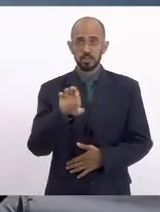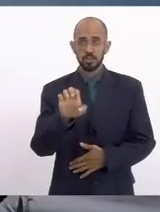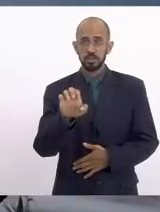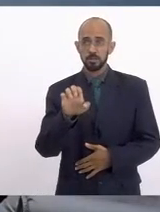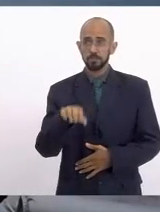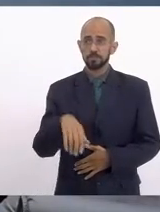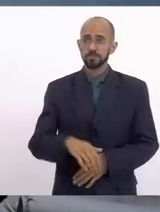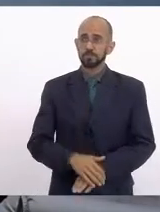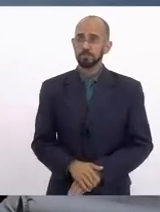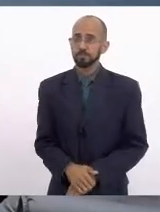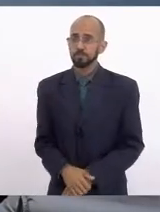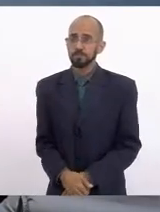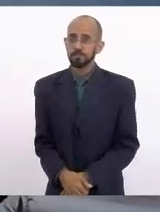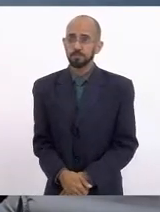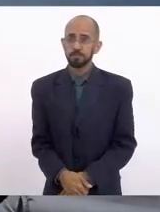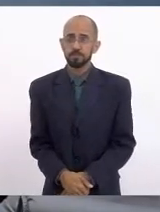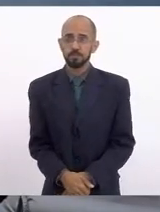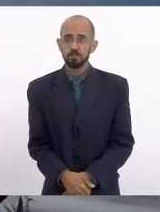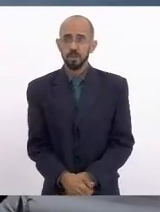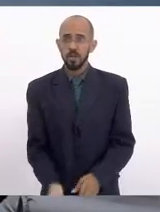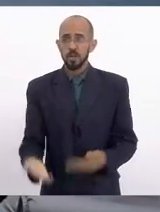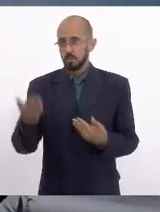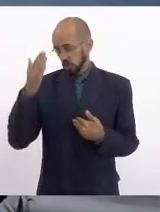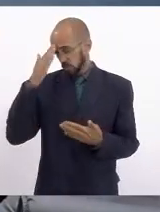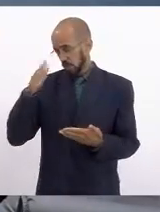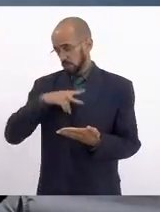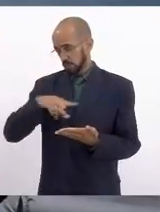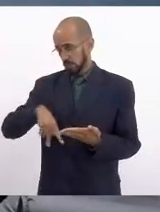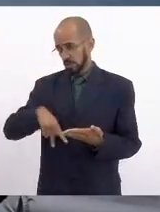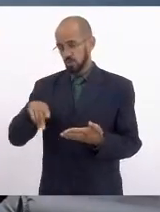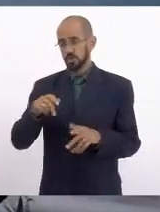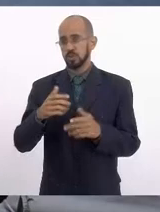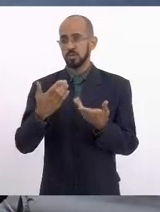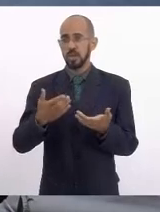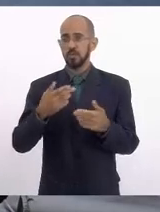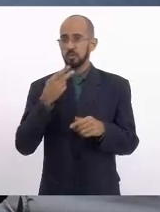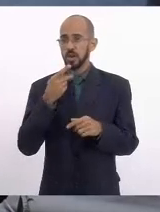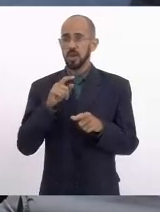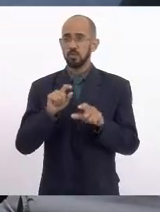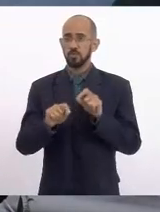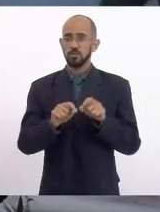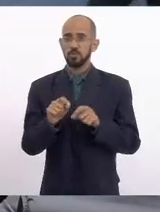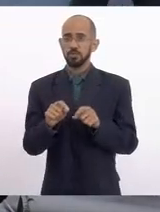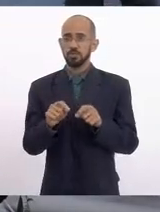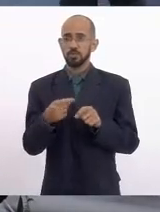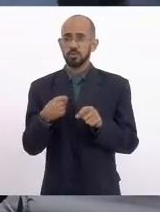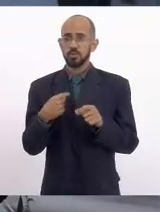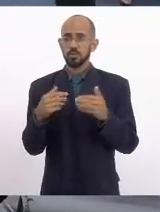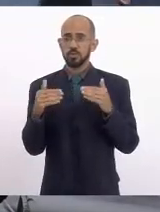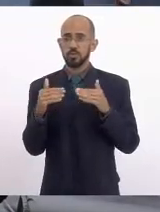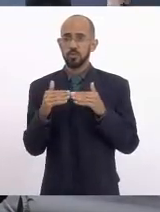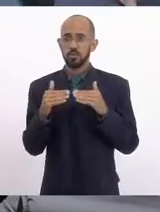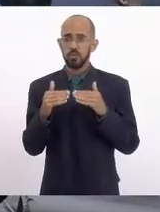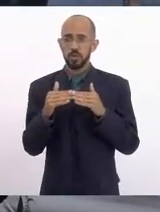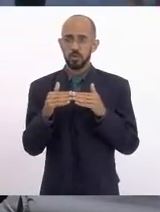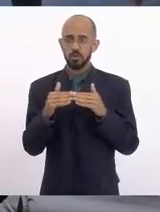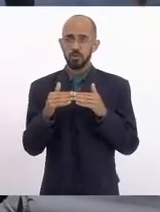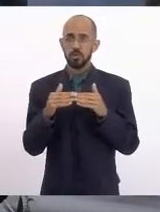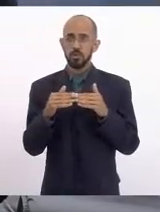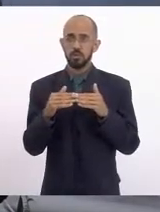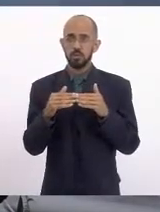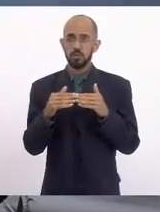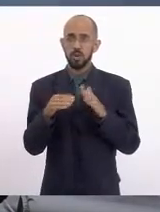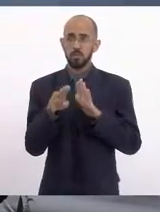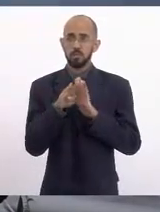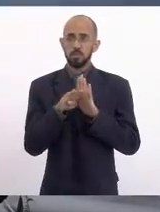obrigada Presidente presente eu diante mão queria dizer que o sou favorável ao programa